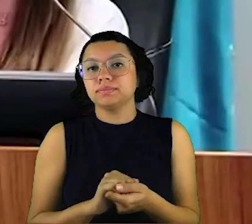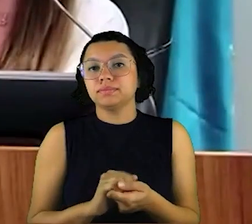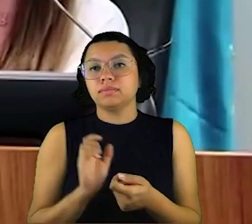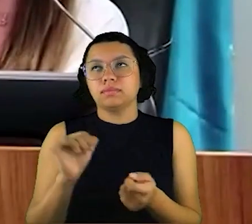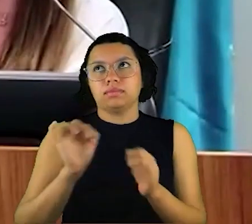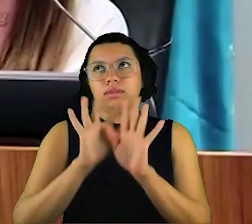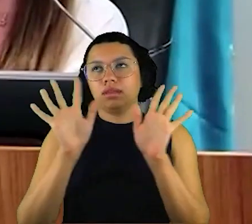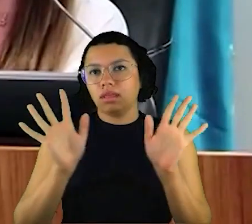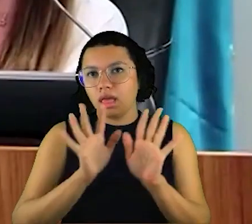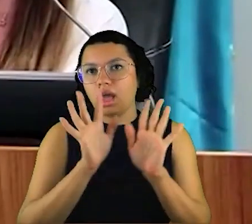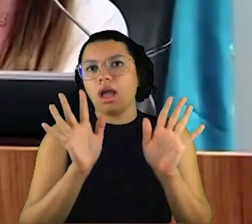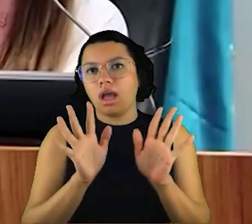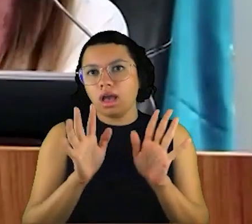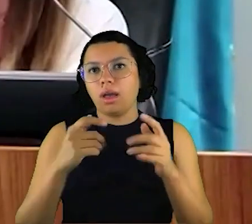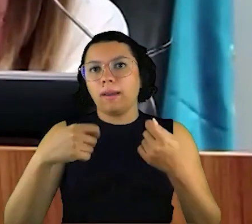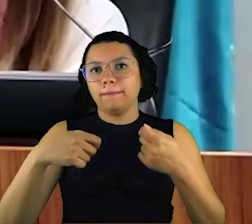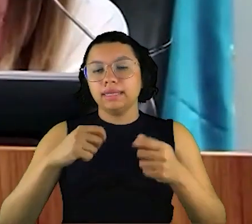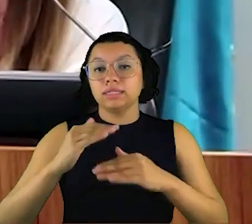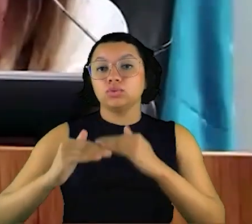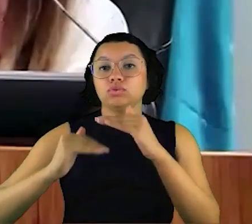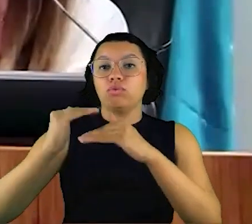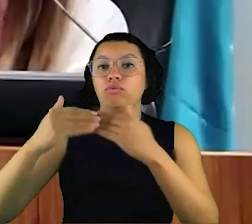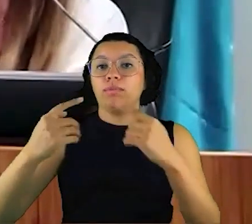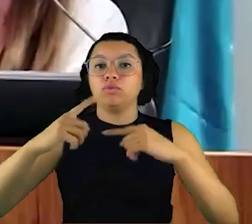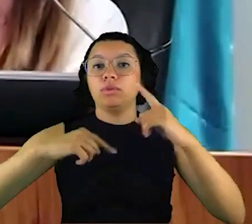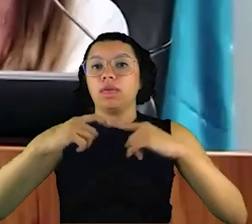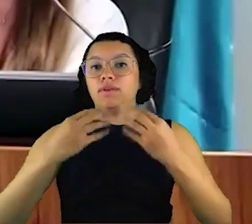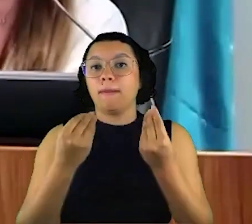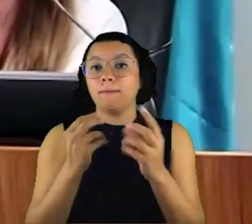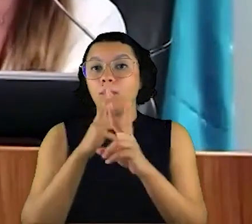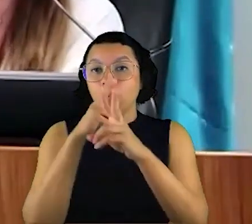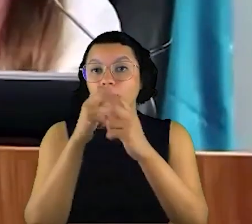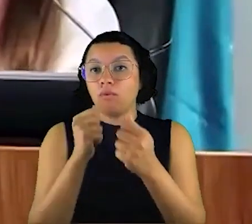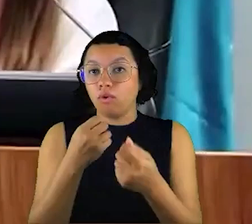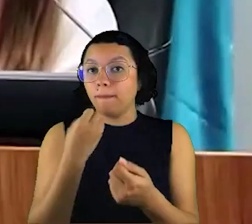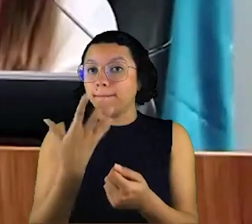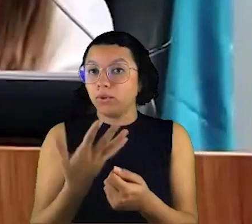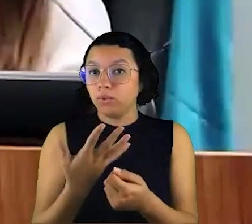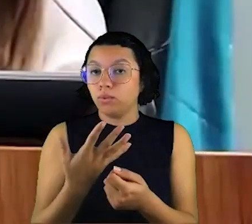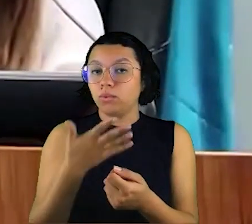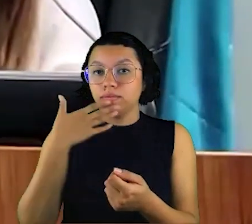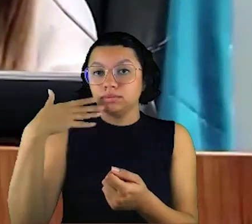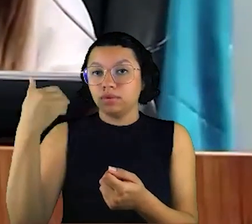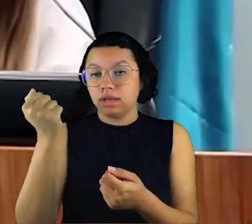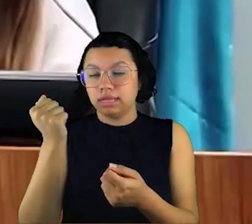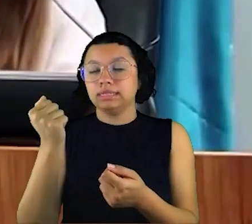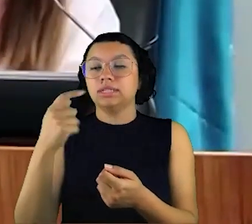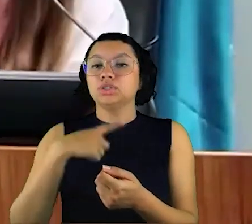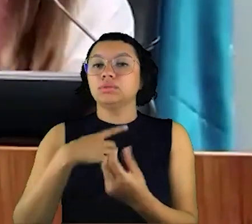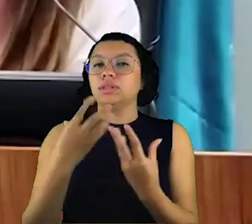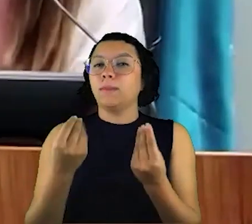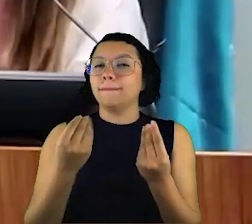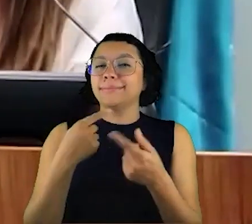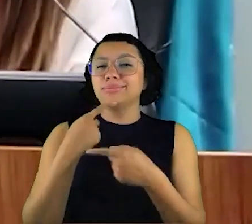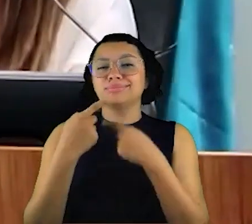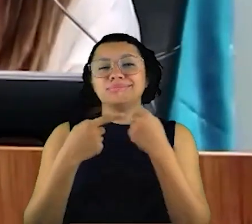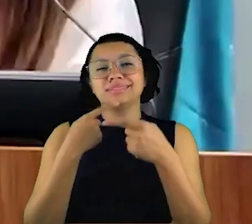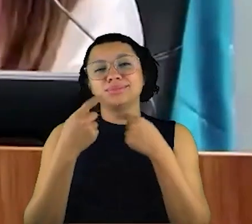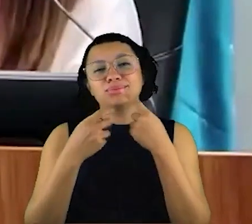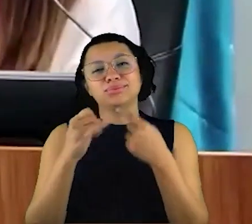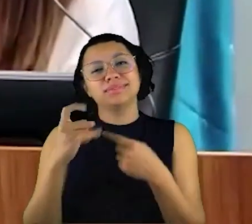Isso, evidentemente, que requisita o desenvolvimento de uma ferramenta muito potente e que eu tenho